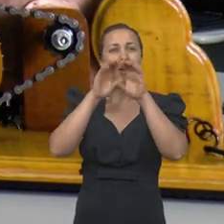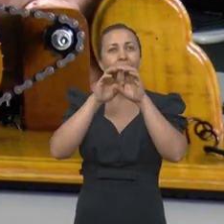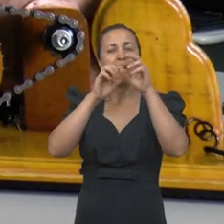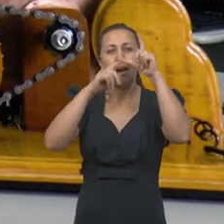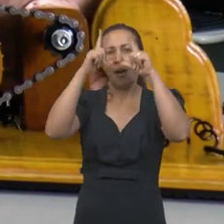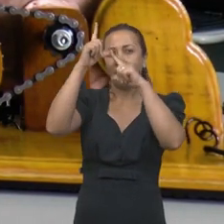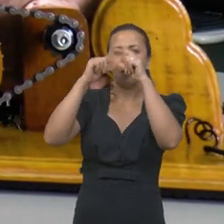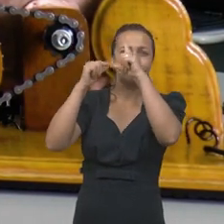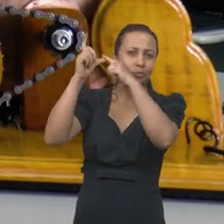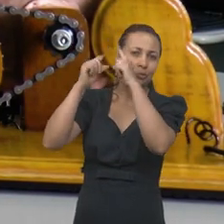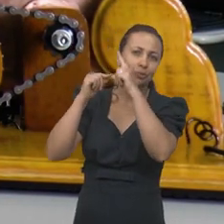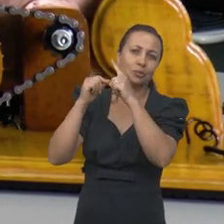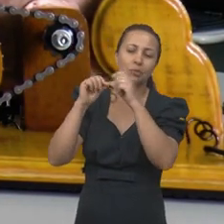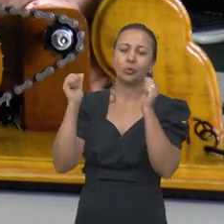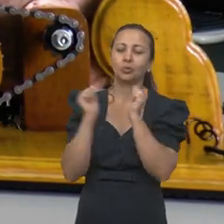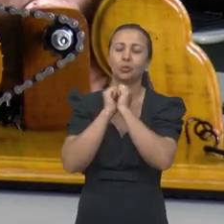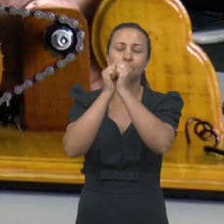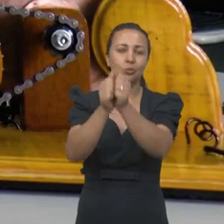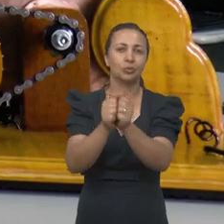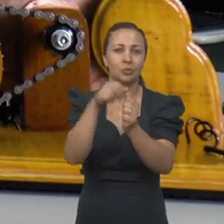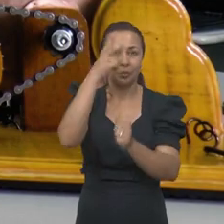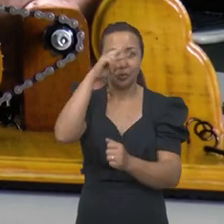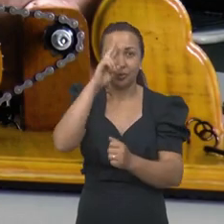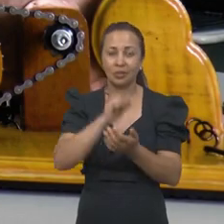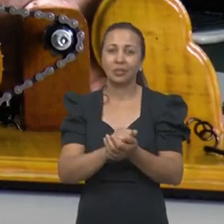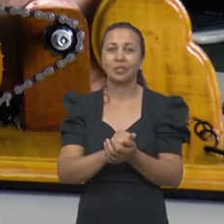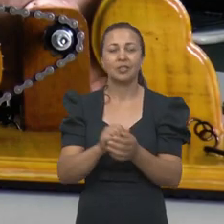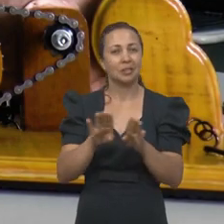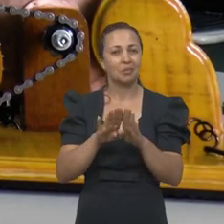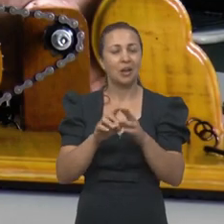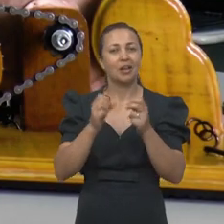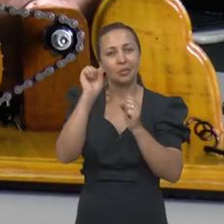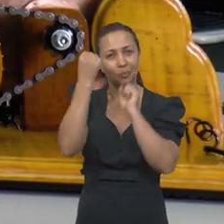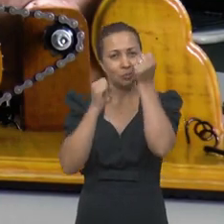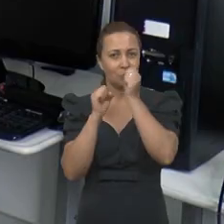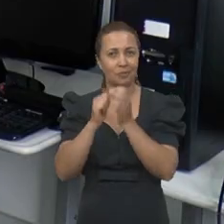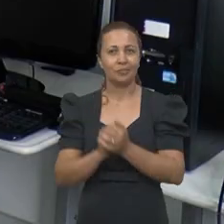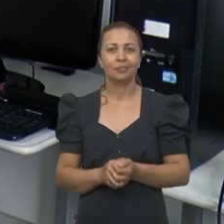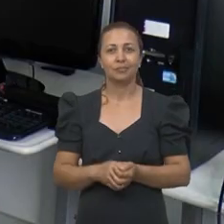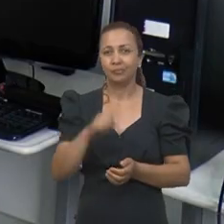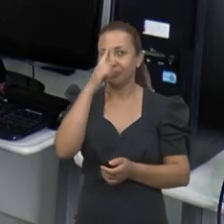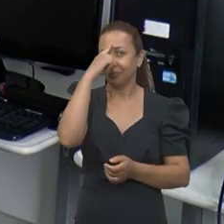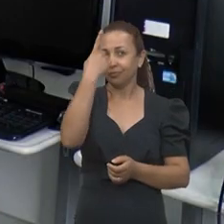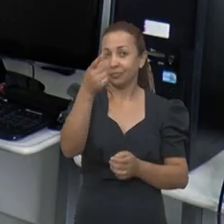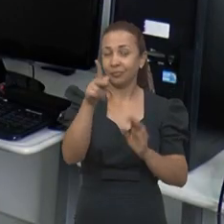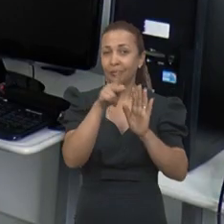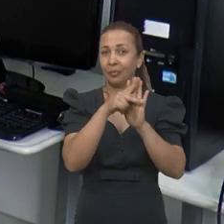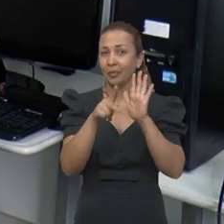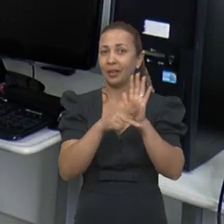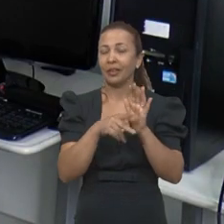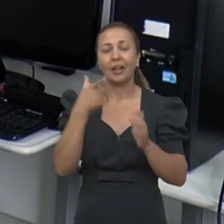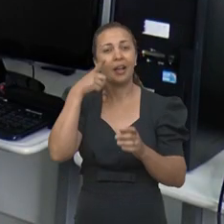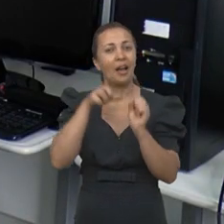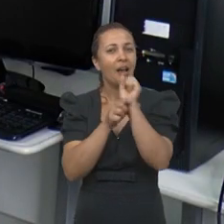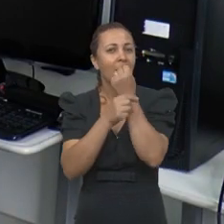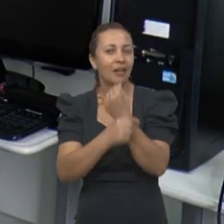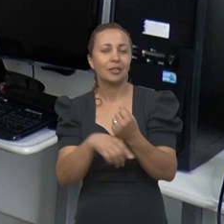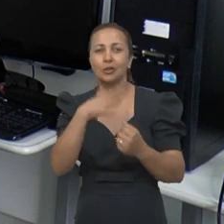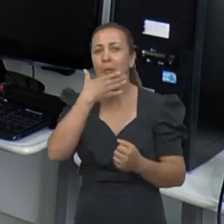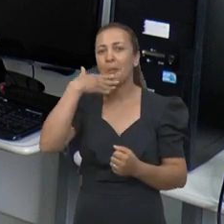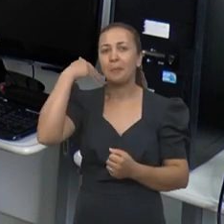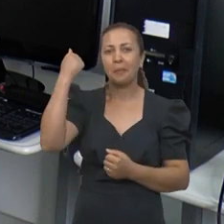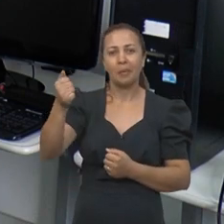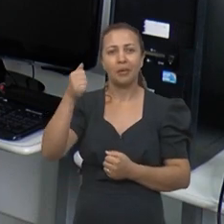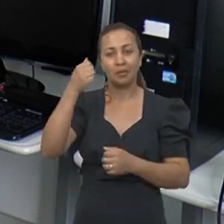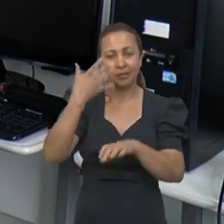conhecer astronomia juntando a história mas os equipamentos a ideia do projeto é garantir uma